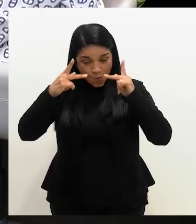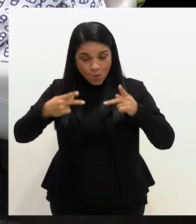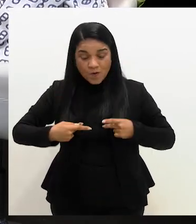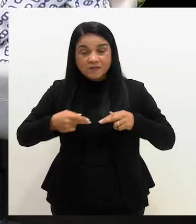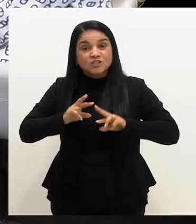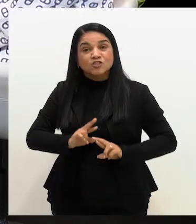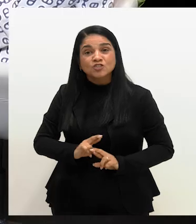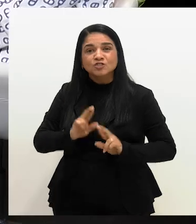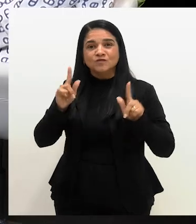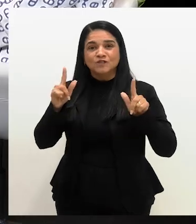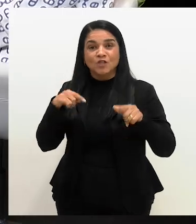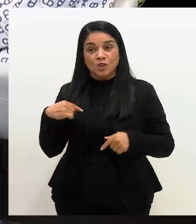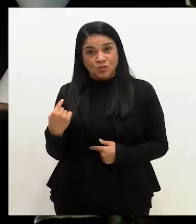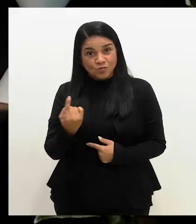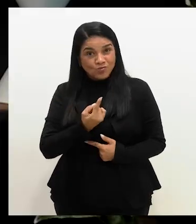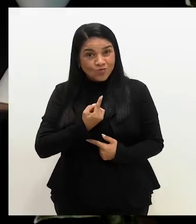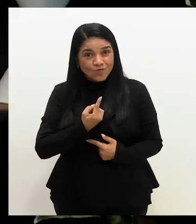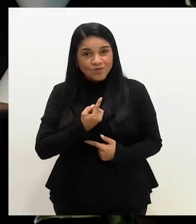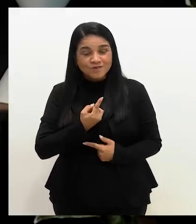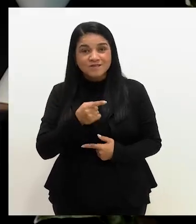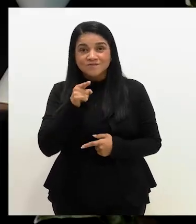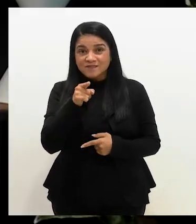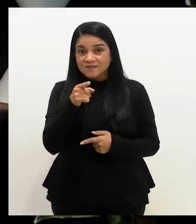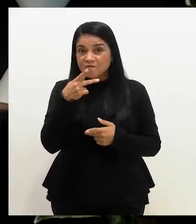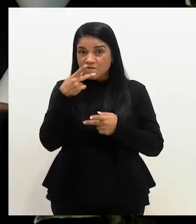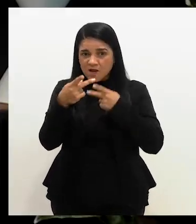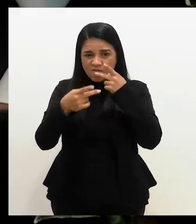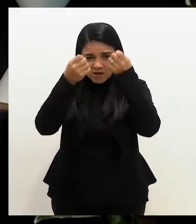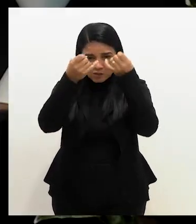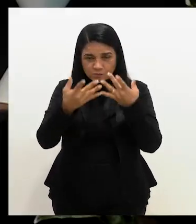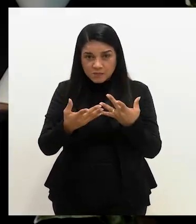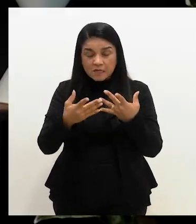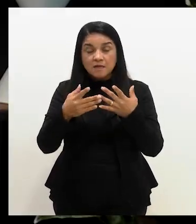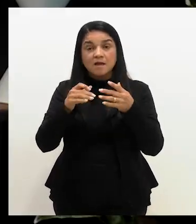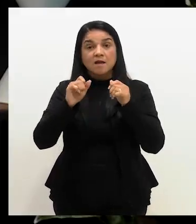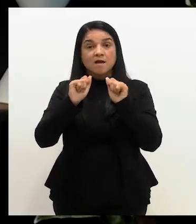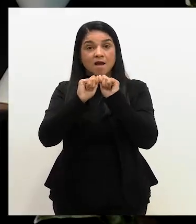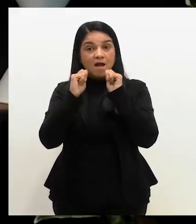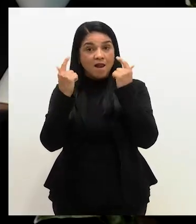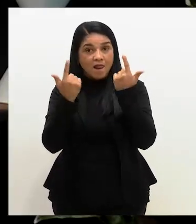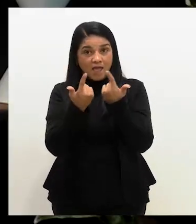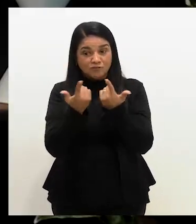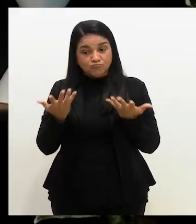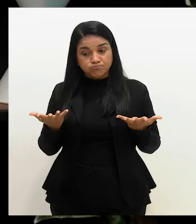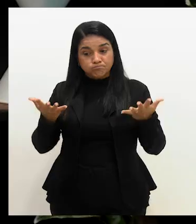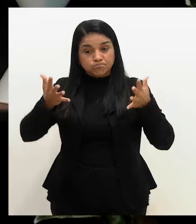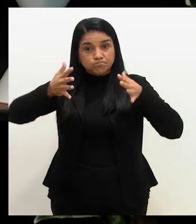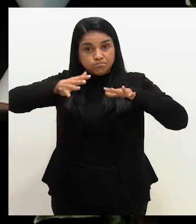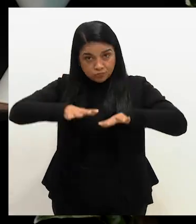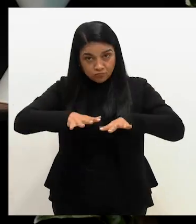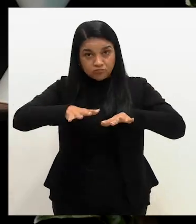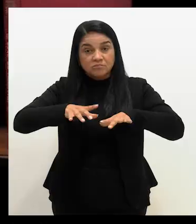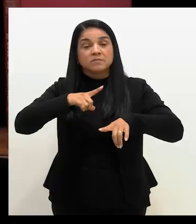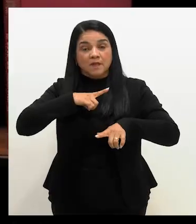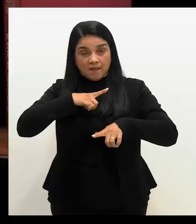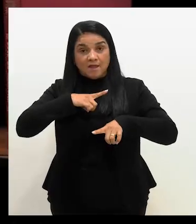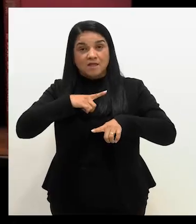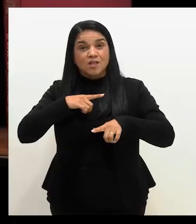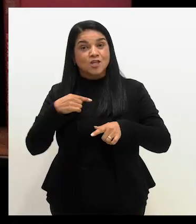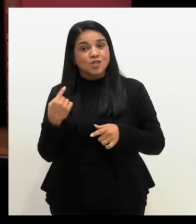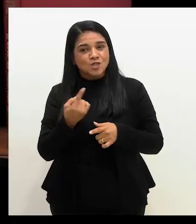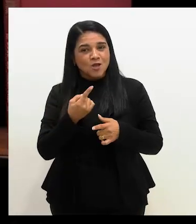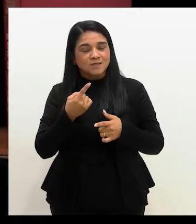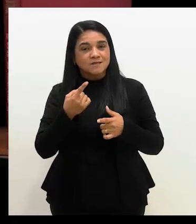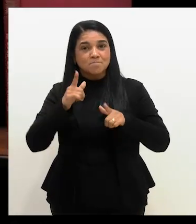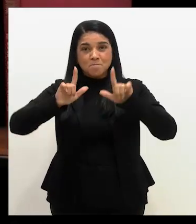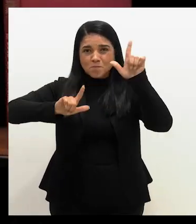né? Você sabe que nós somos aqui, nós estamos sendo, tudo que você fala, a Alerj é absolutamente inclusiva. Uhum. Então,